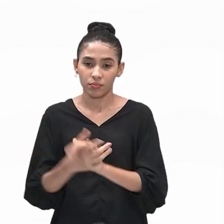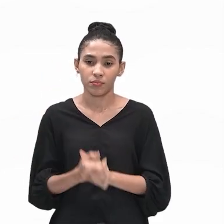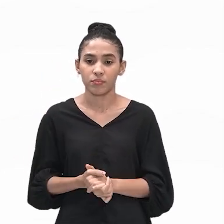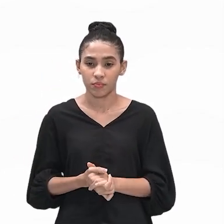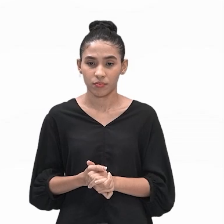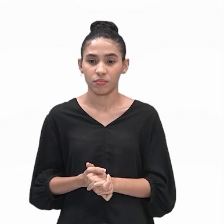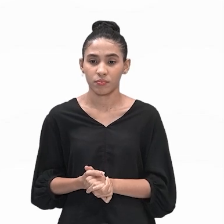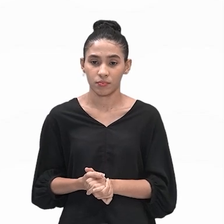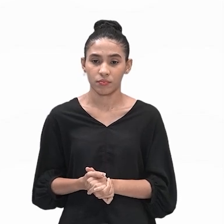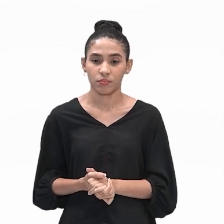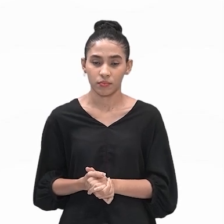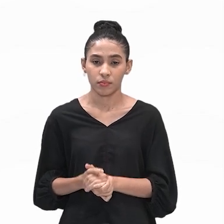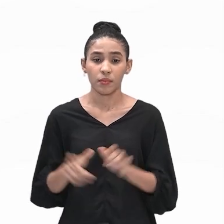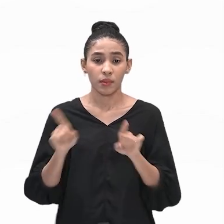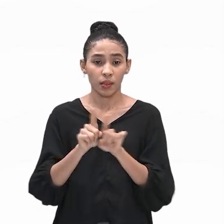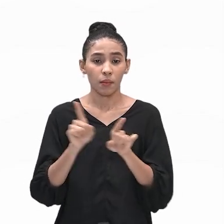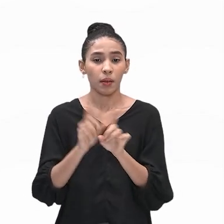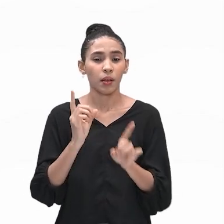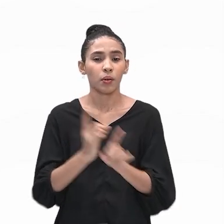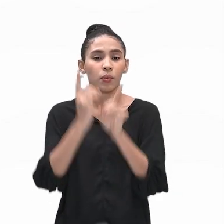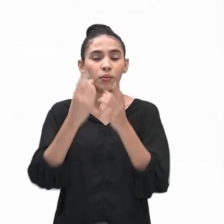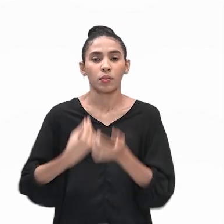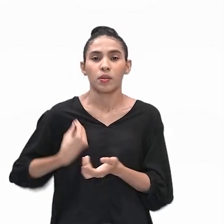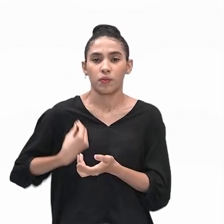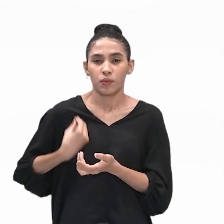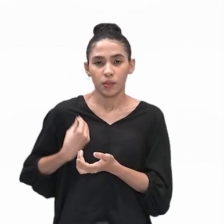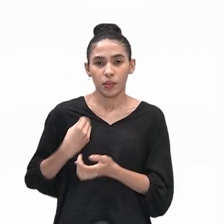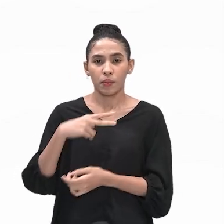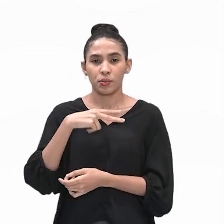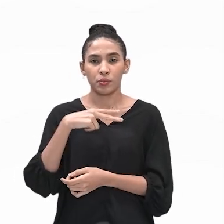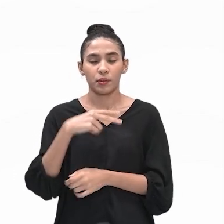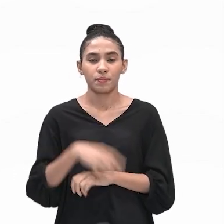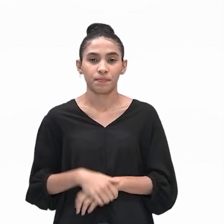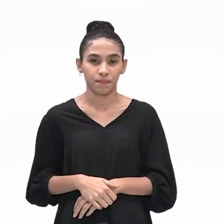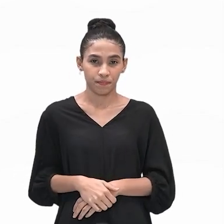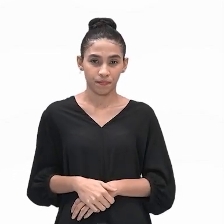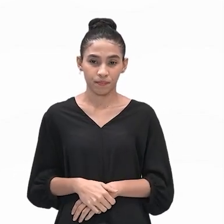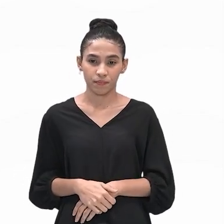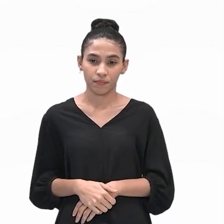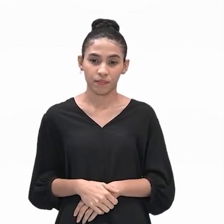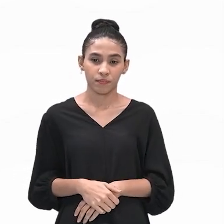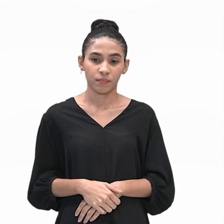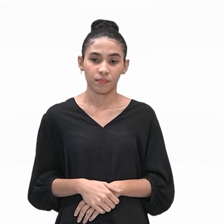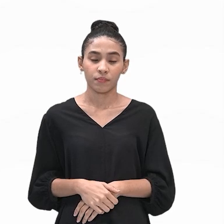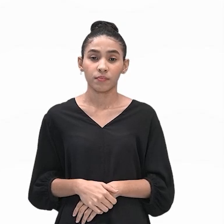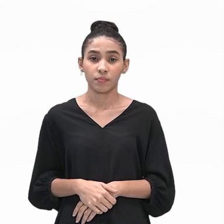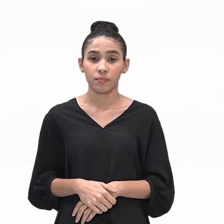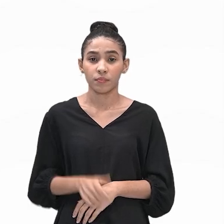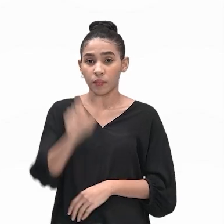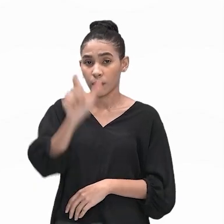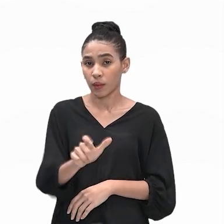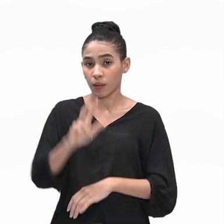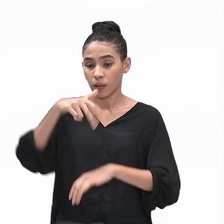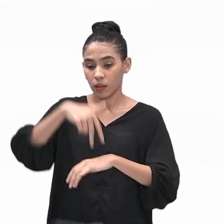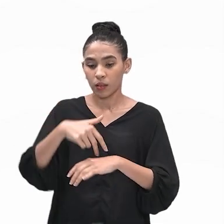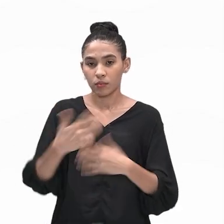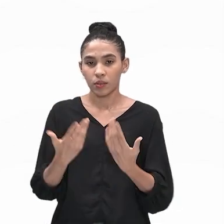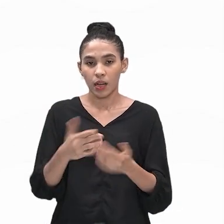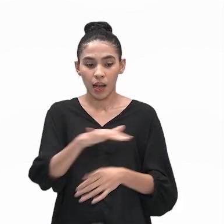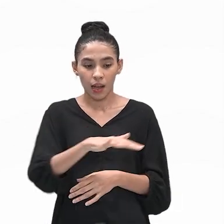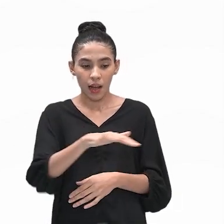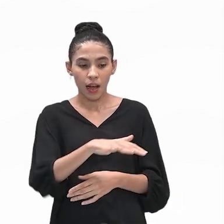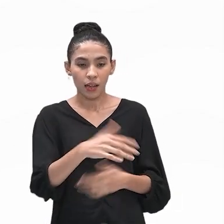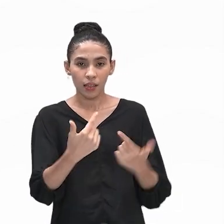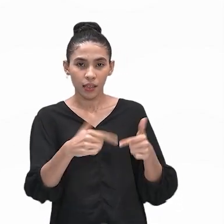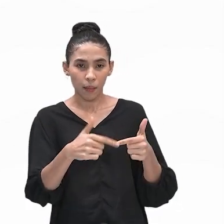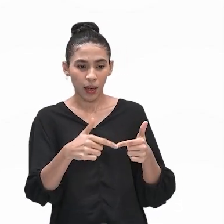Ele também é identificado na vida pessoal. Então, quando esse protagonista, o mercado de trabalho vai te exigir